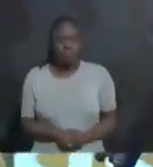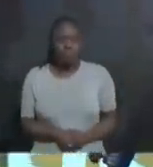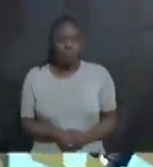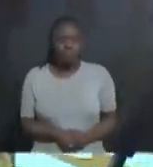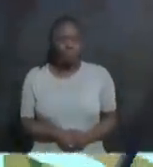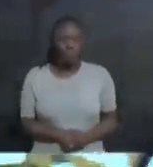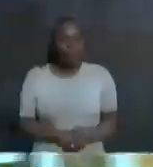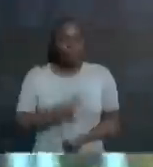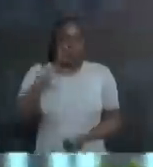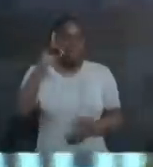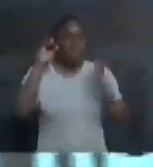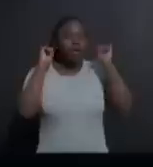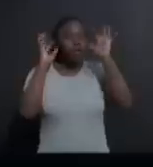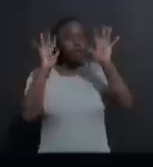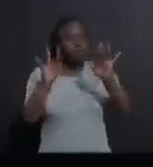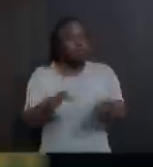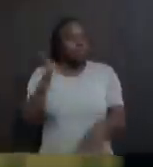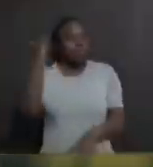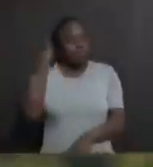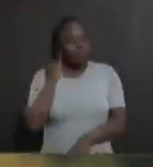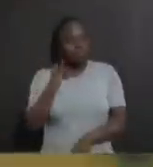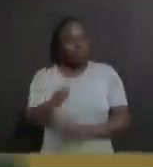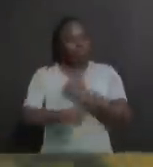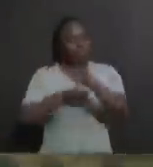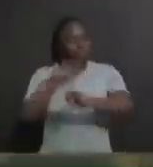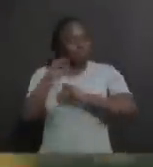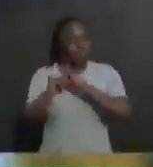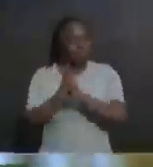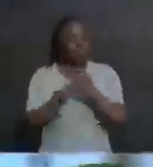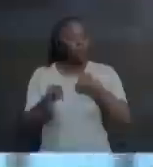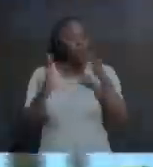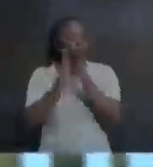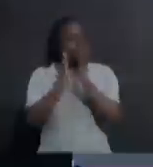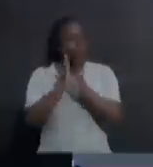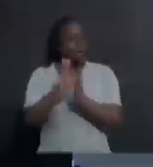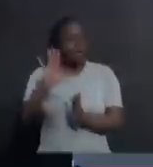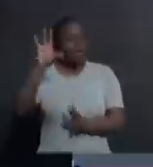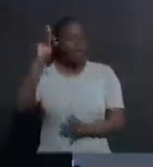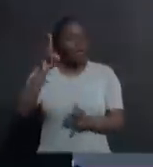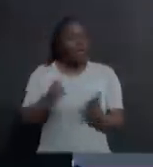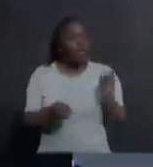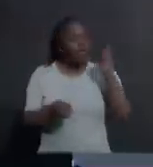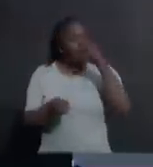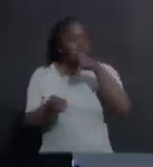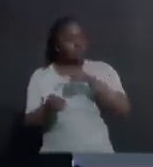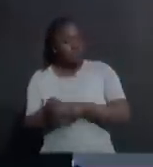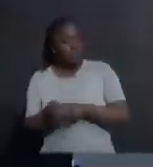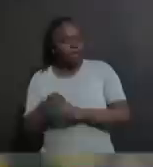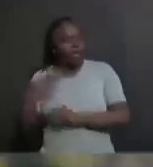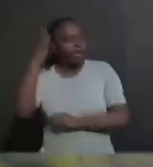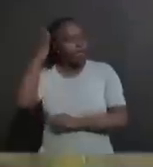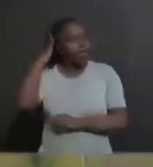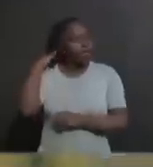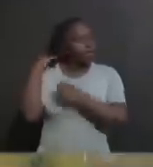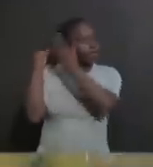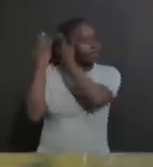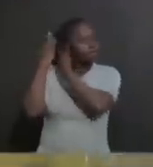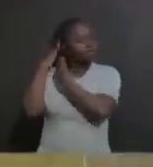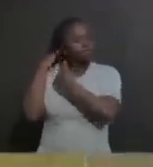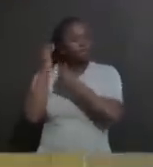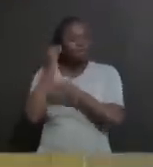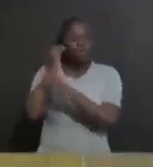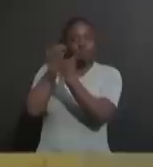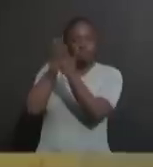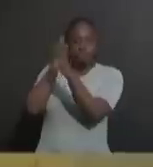Que Deus levante profetas na internet, amém? Eu estou orando a Deus para levantar profetas cabeleireiros. Você alisando o cabelo dela, você já olha ela pelo espelho e fala